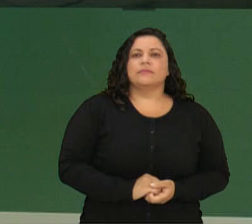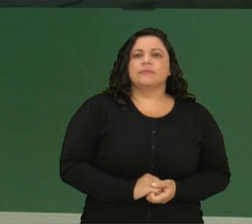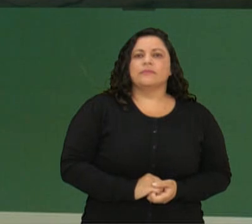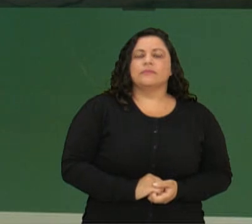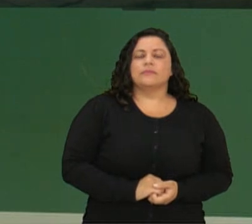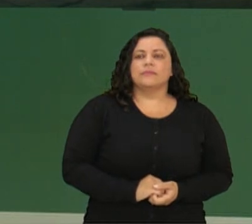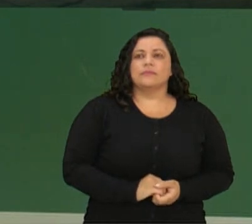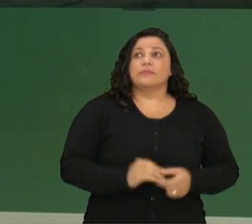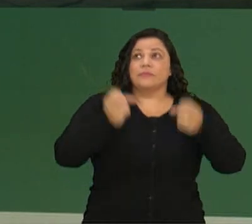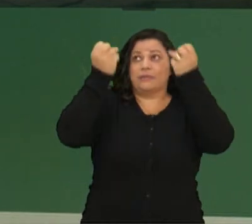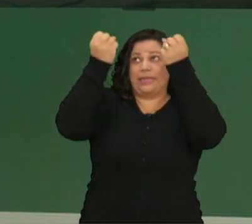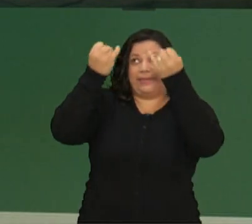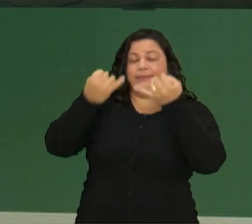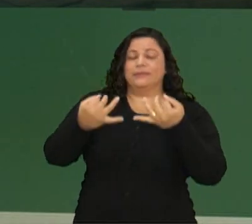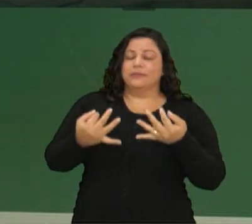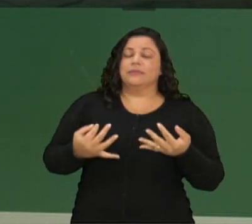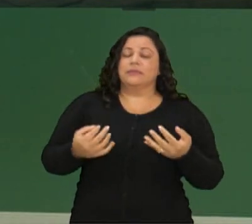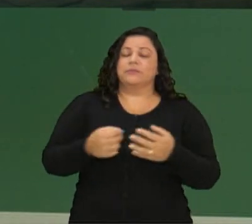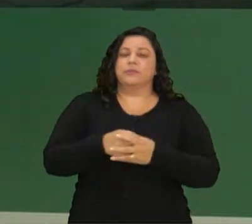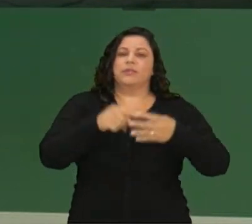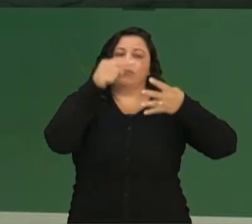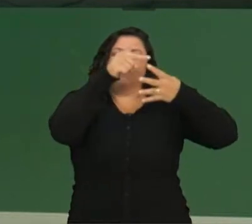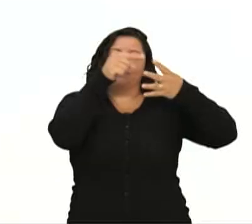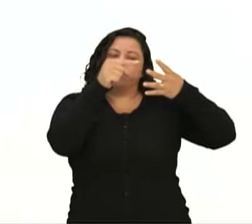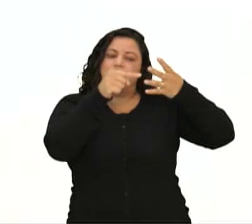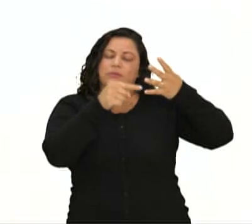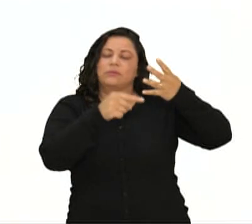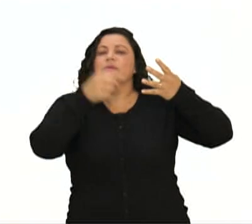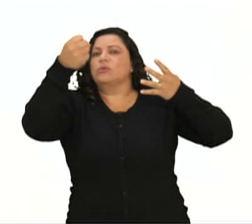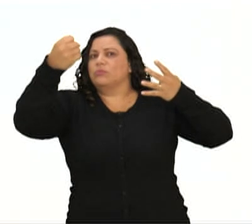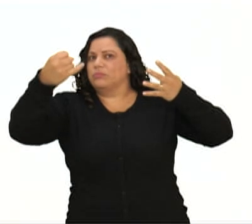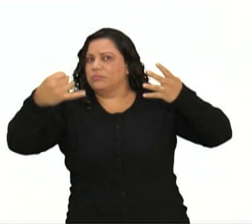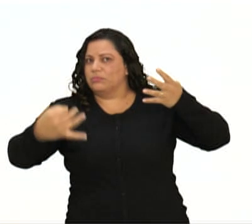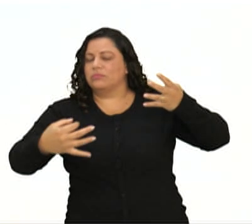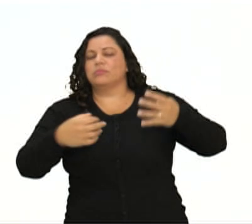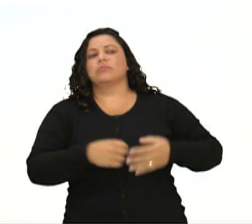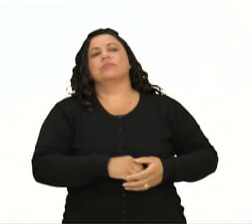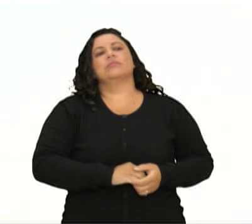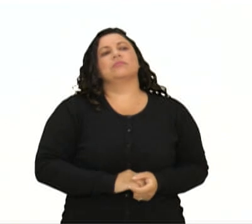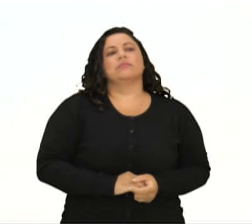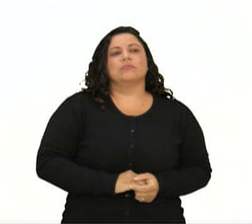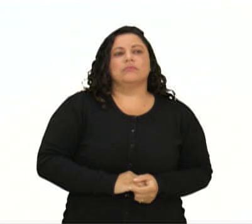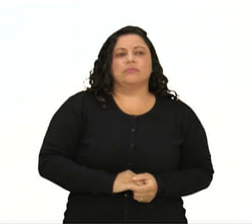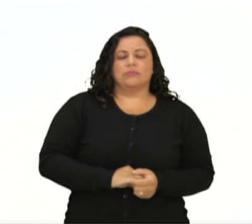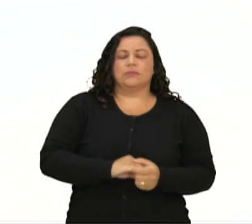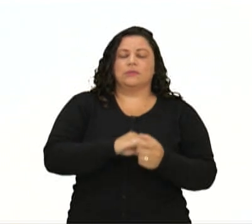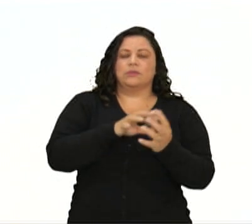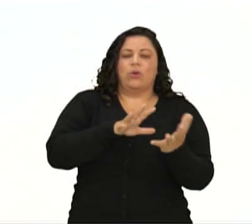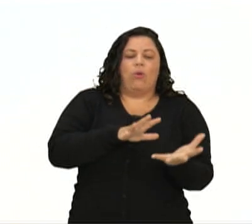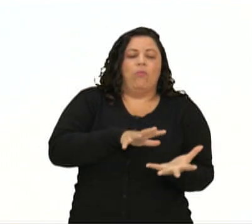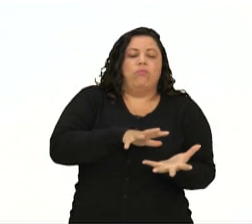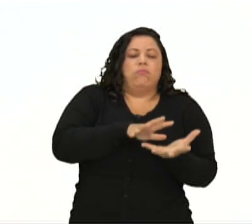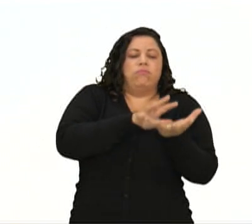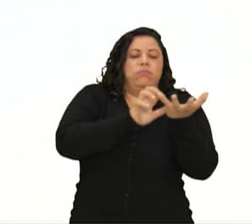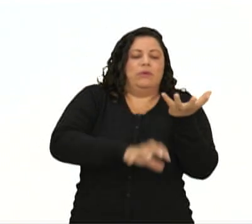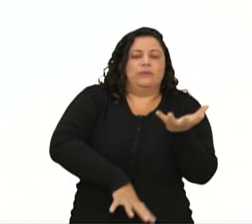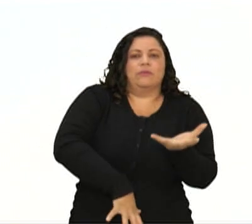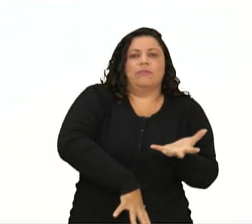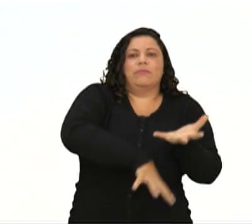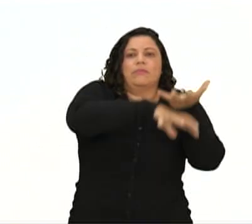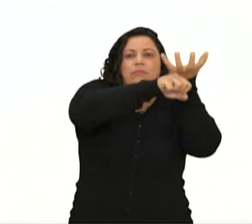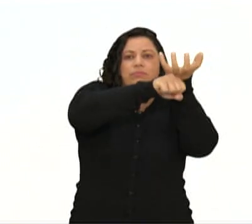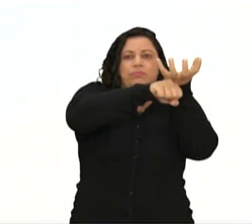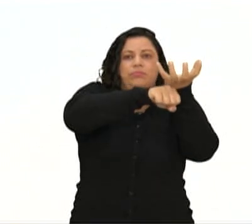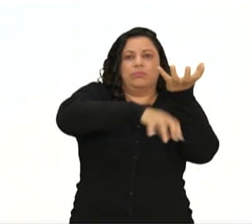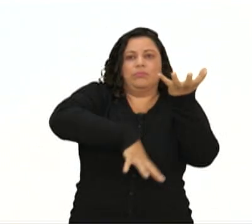a explicação escrita disso, desse ciclo cardíaco, né? Então, vamos dar uma olhada. Quando estão cheios, os átrios, as cavidades